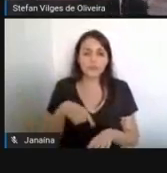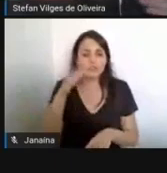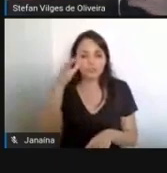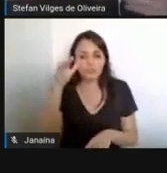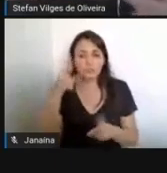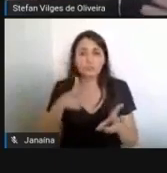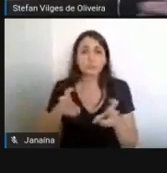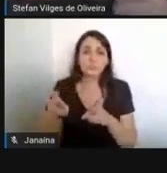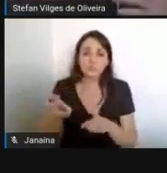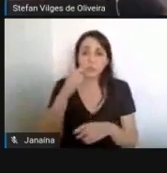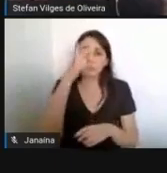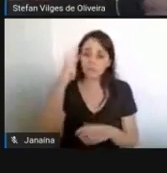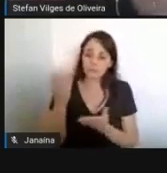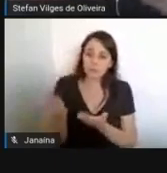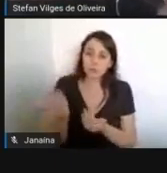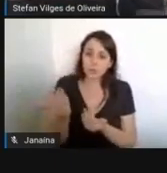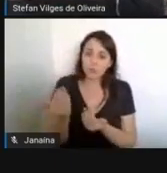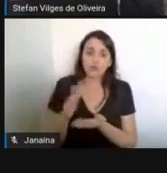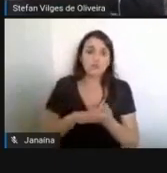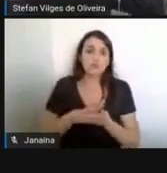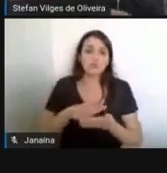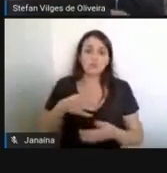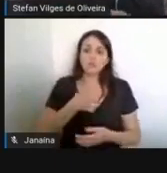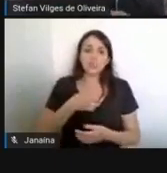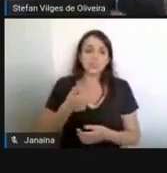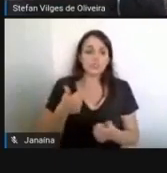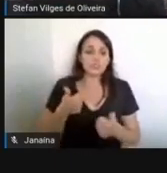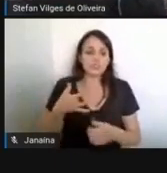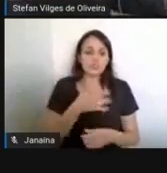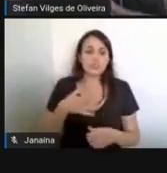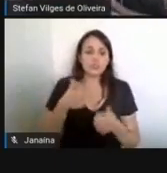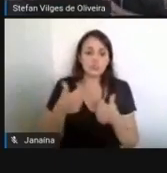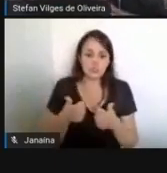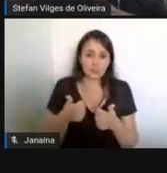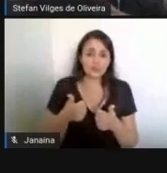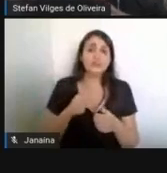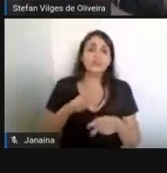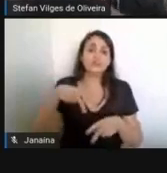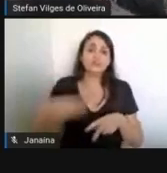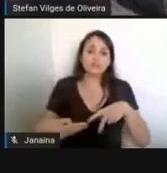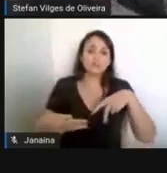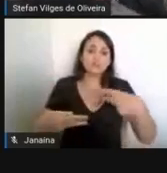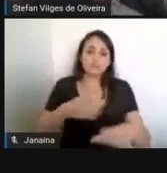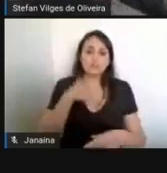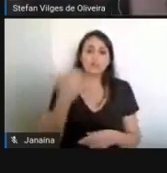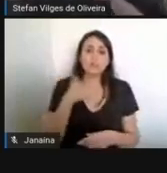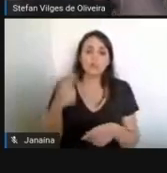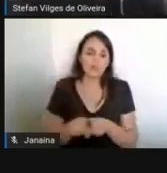pessoas jovens, sem comorbidades, também evoluindo com um pior prognóstico e, consequentemente, indo a óbito por essa